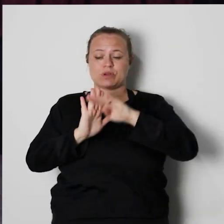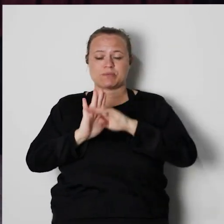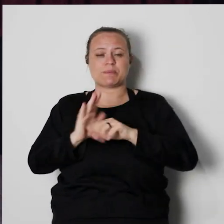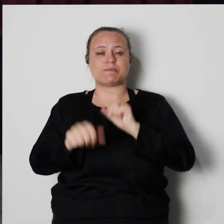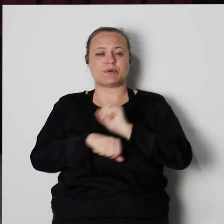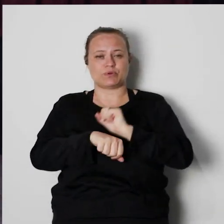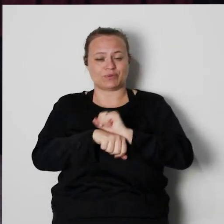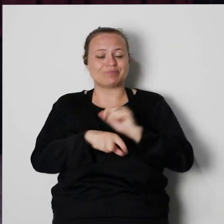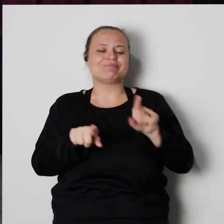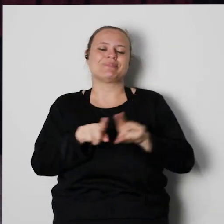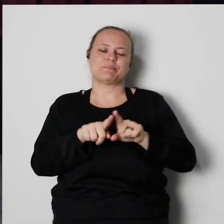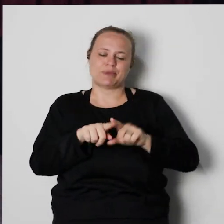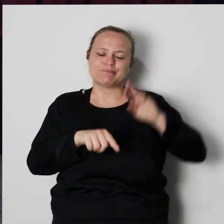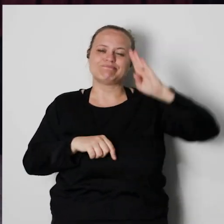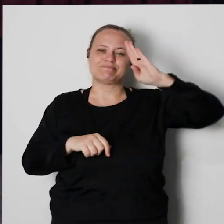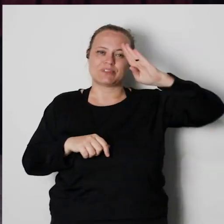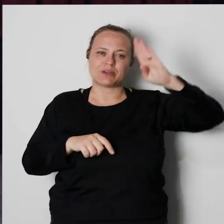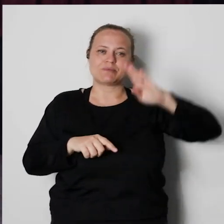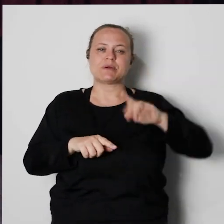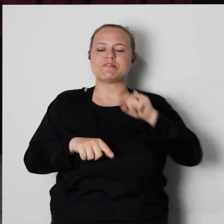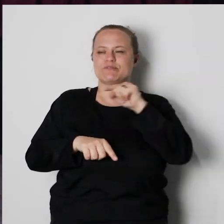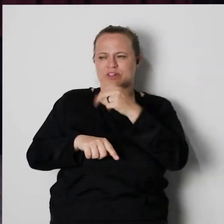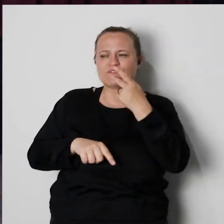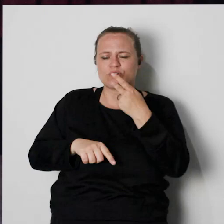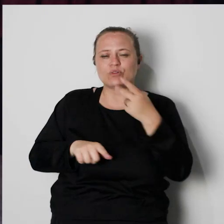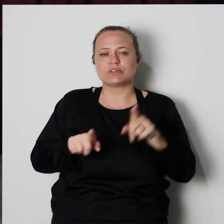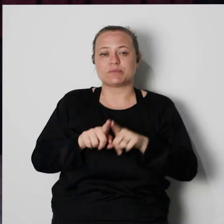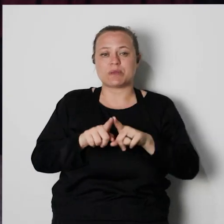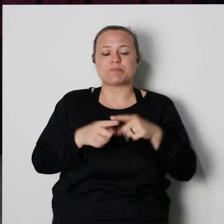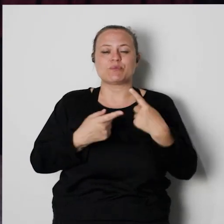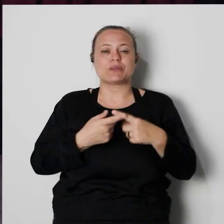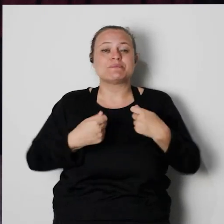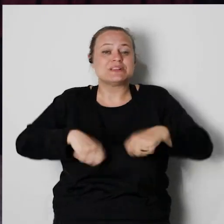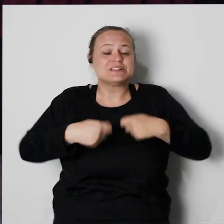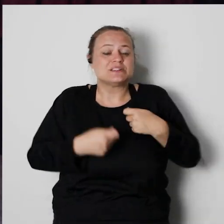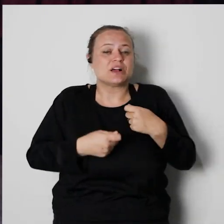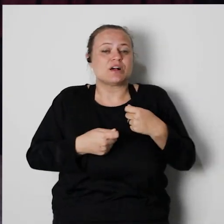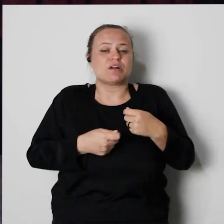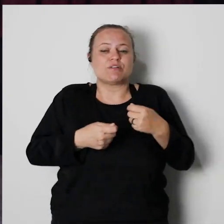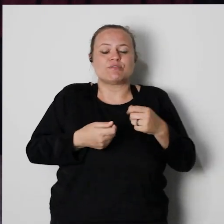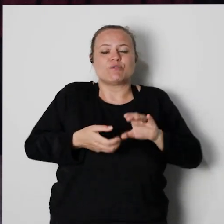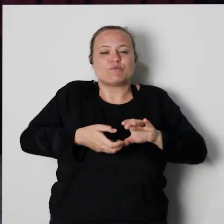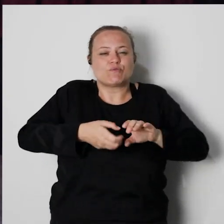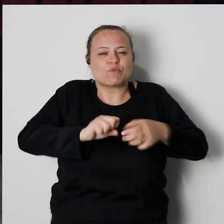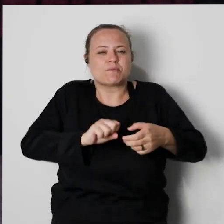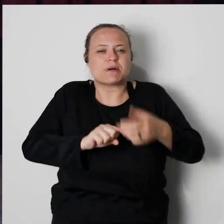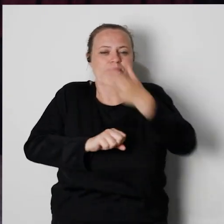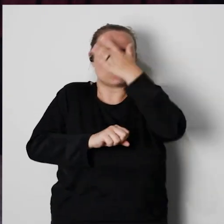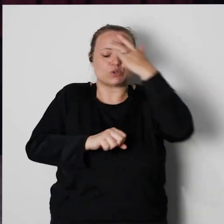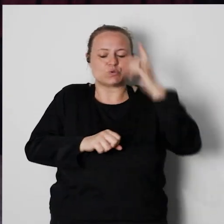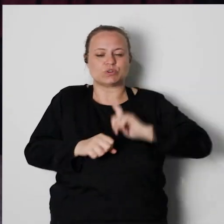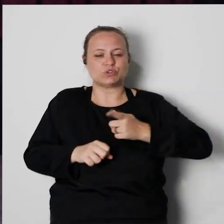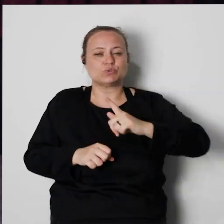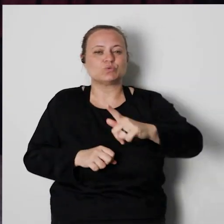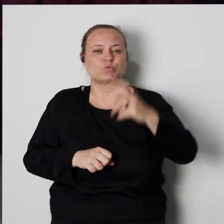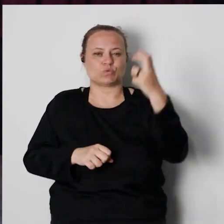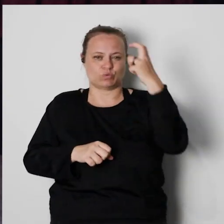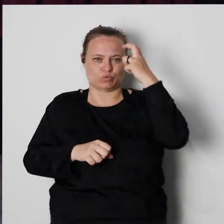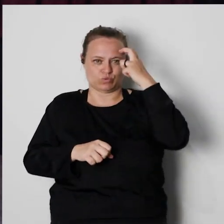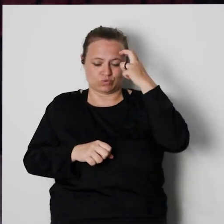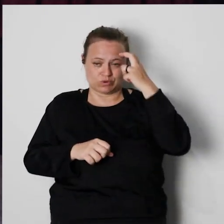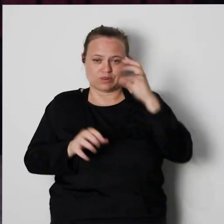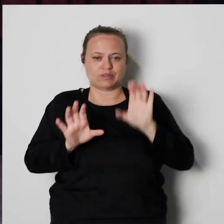também tinha um programa de formação e capacitação em administração da cultura, que esse é um programa que parou, que também